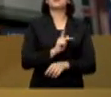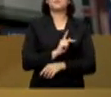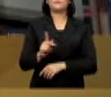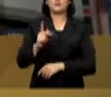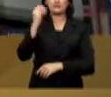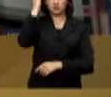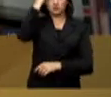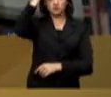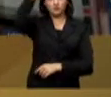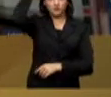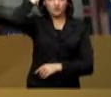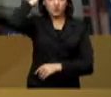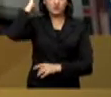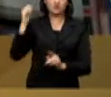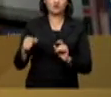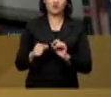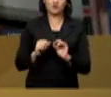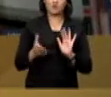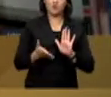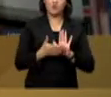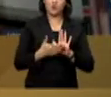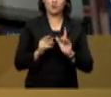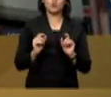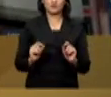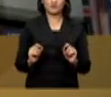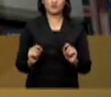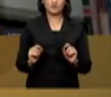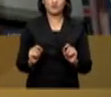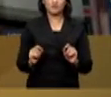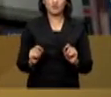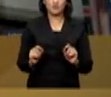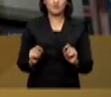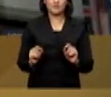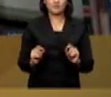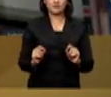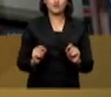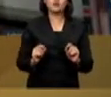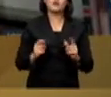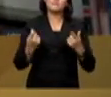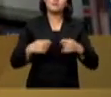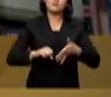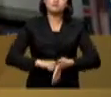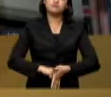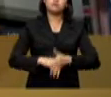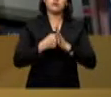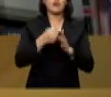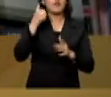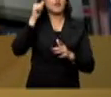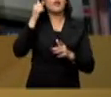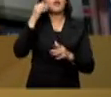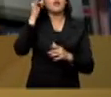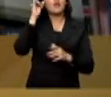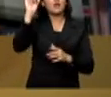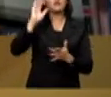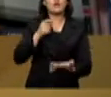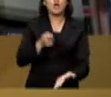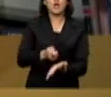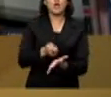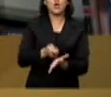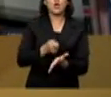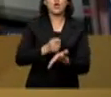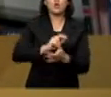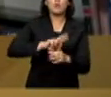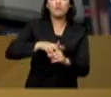propôs que, se se veda a repetição de indébito, teria de se adotar raciocínio análogo em relação ao